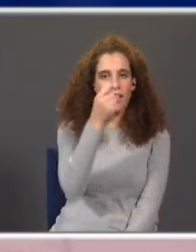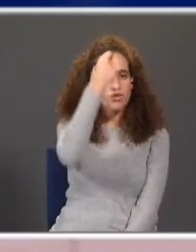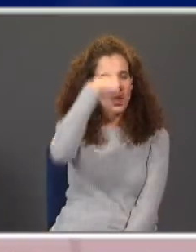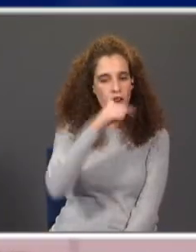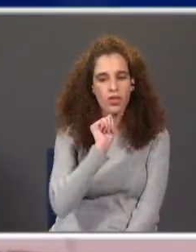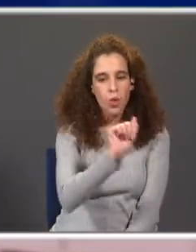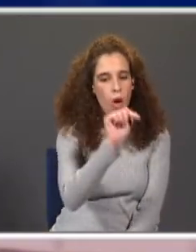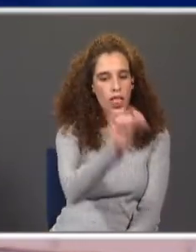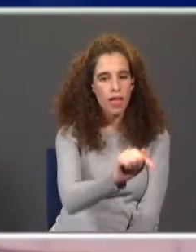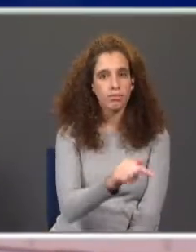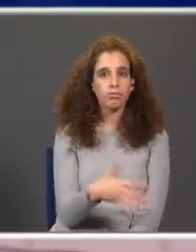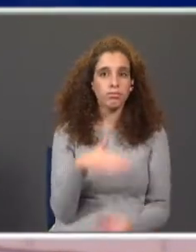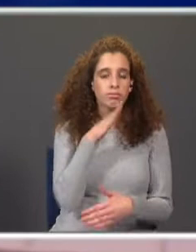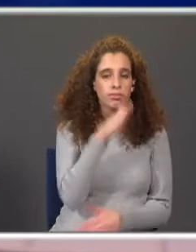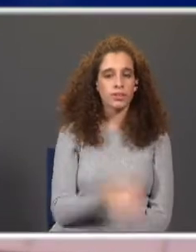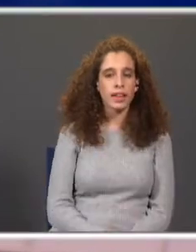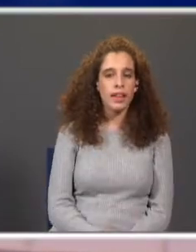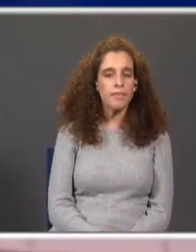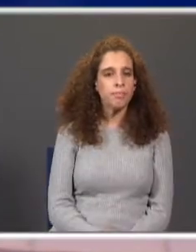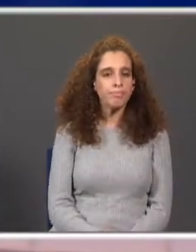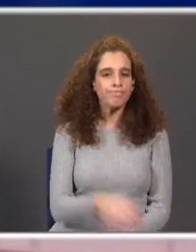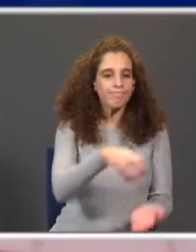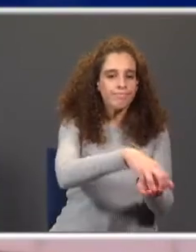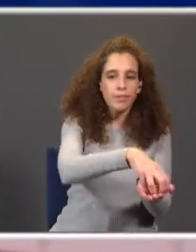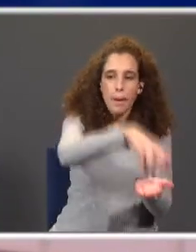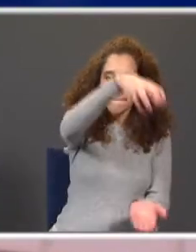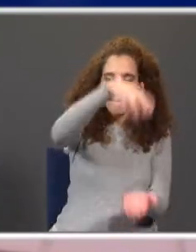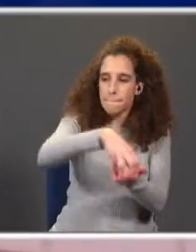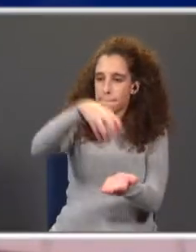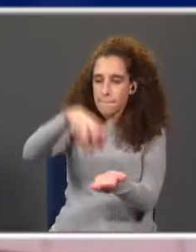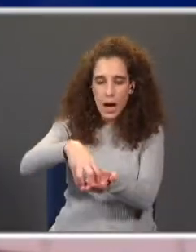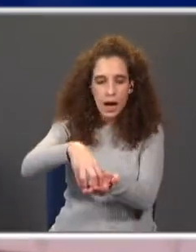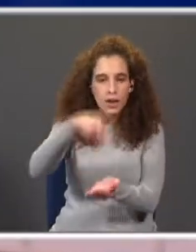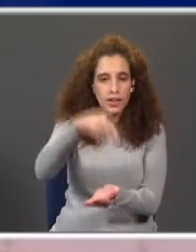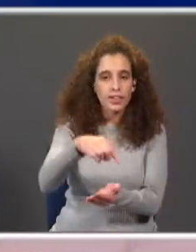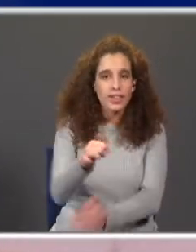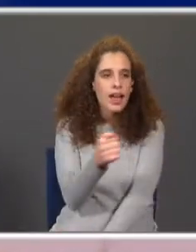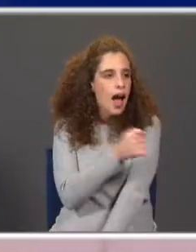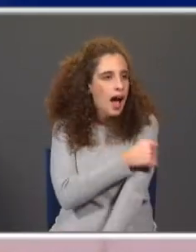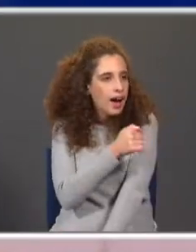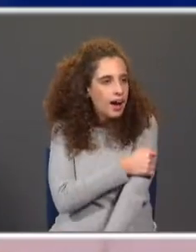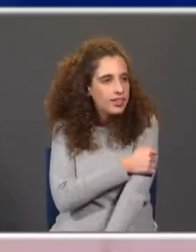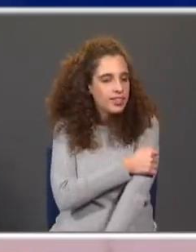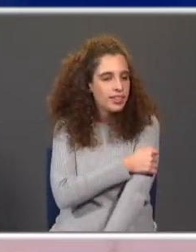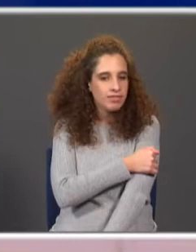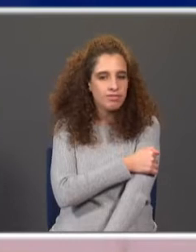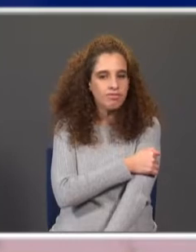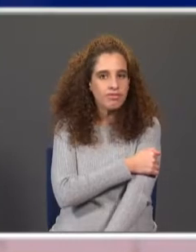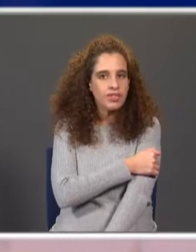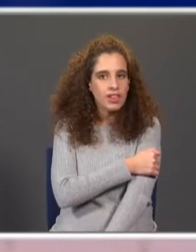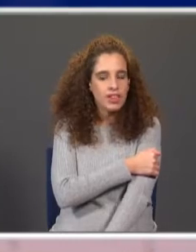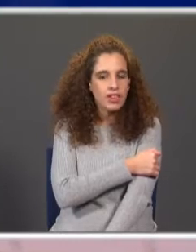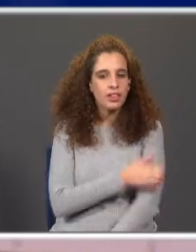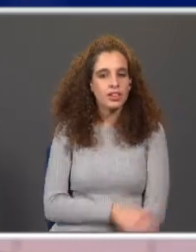e disseram-lhes, tendo em conta que este bairro tem sido a casa, o berço de muitas